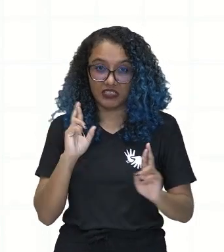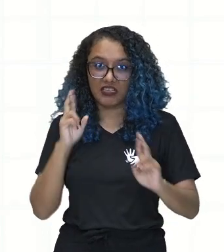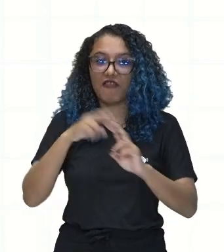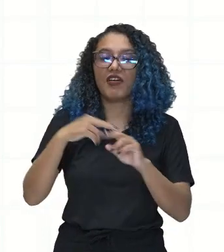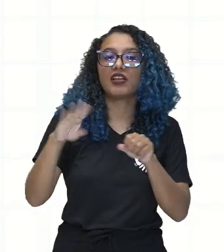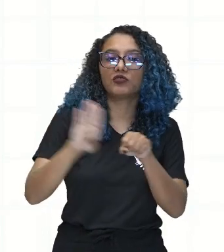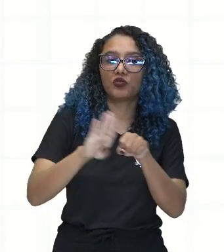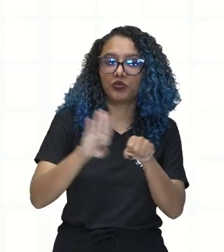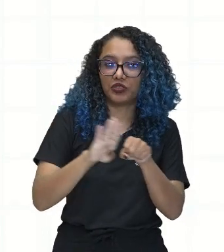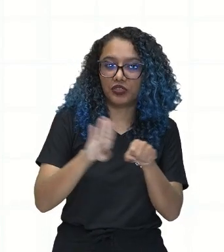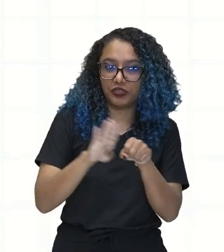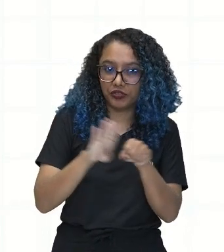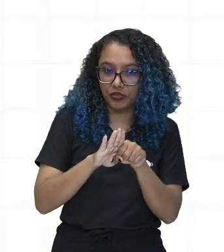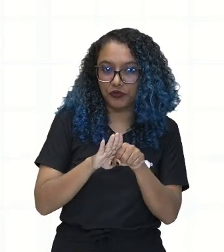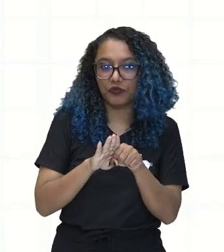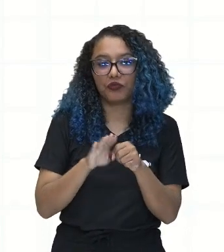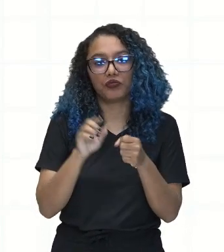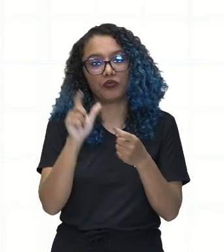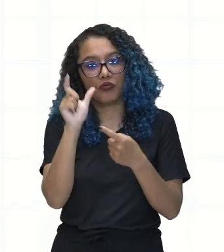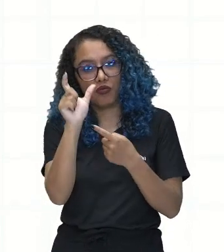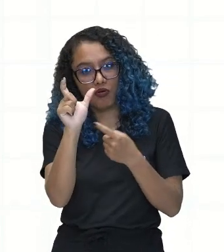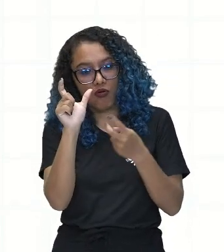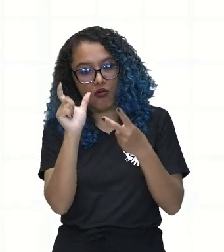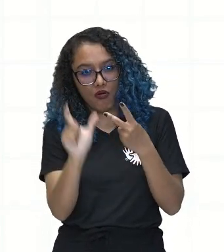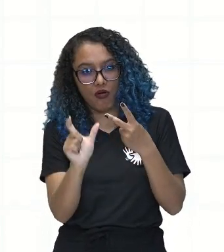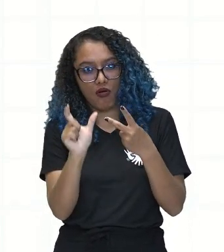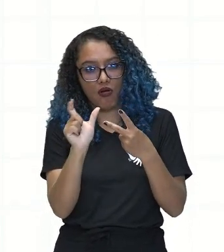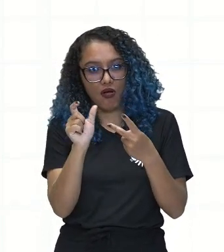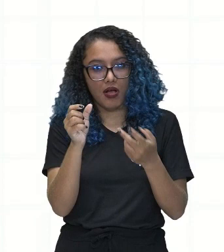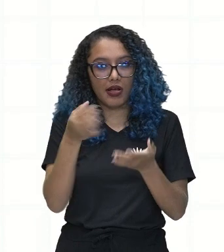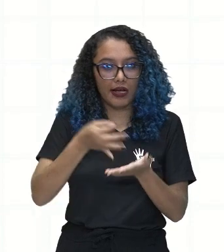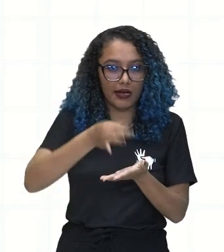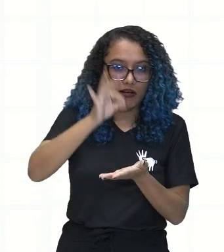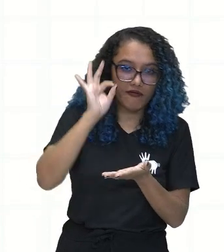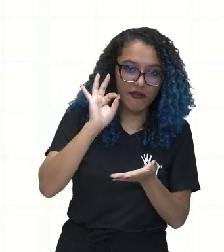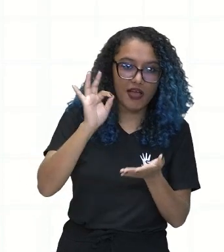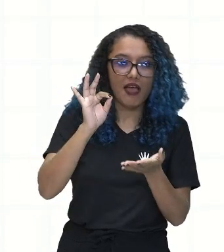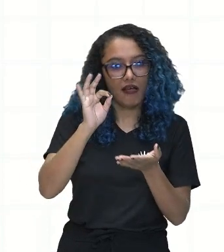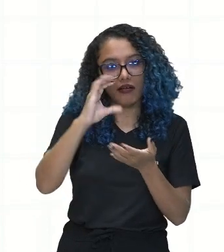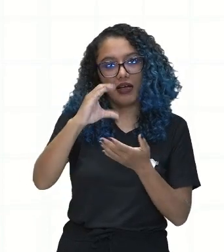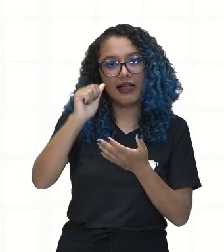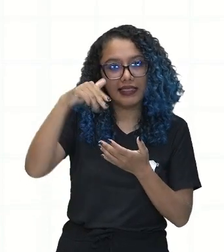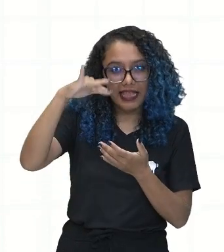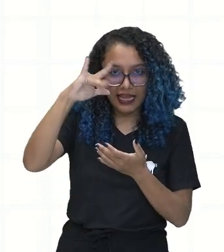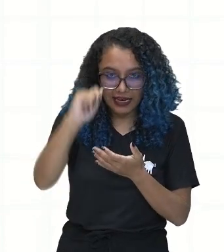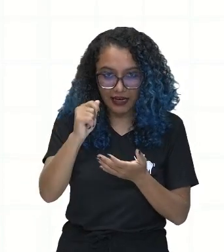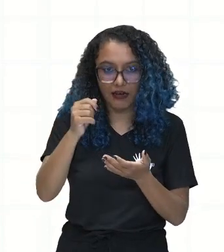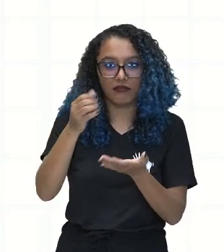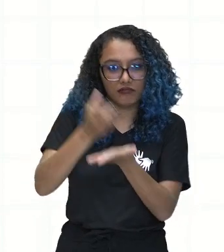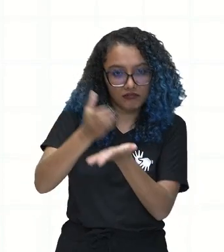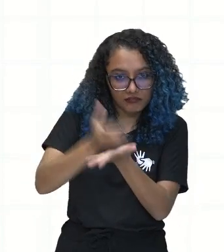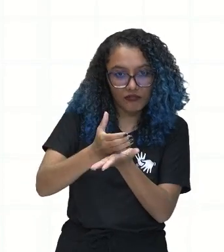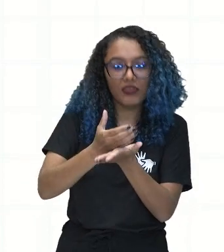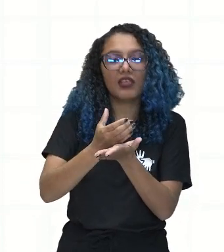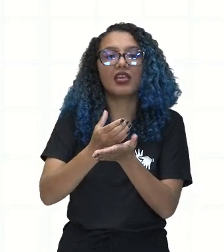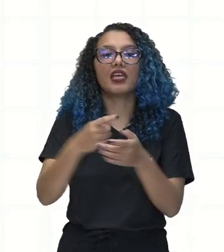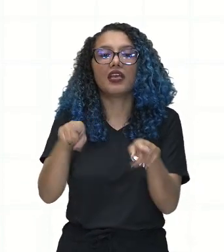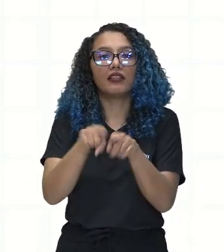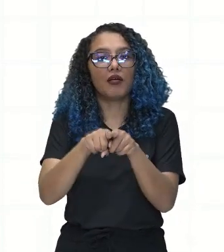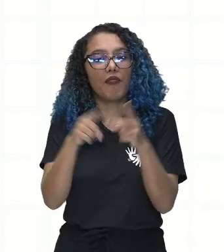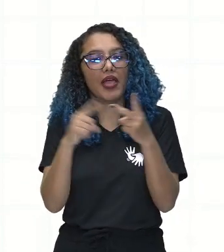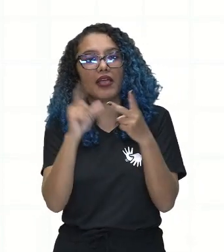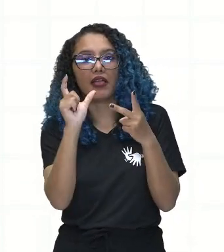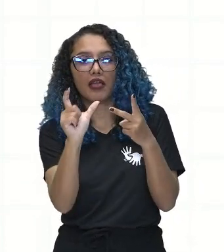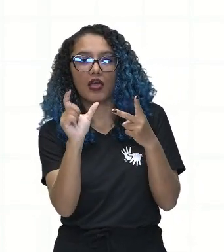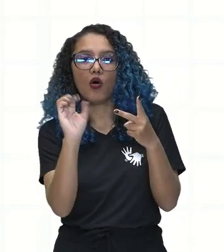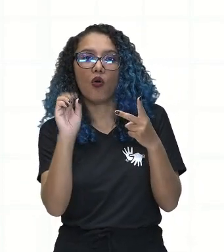Tanto quanto o substantivo ovo, quanto o substantivo caneca, ok? Tanto o substantivo ovo, quanto o substantivo